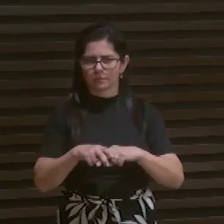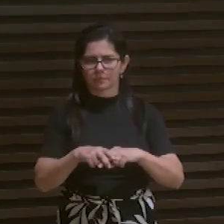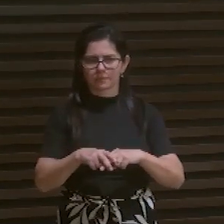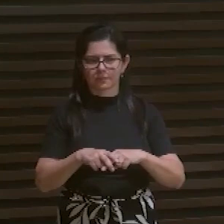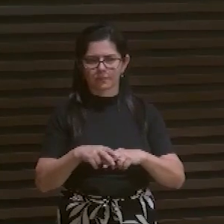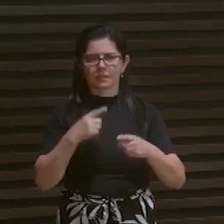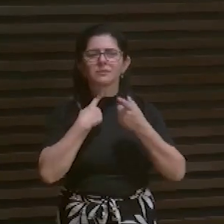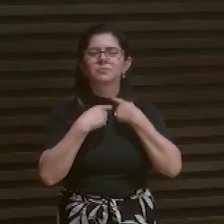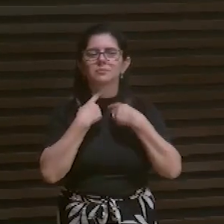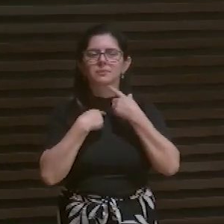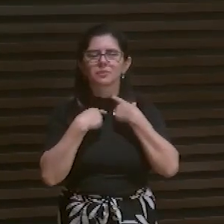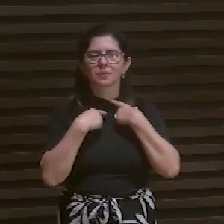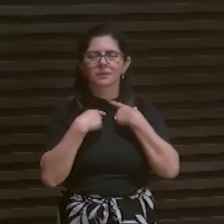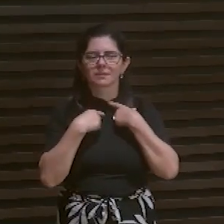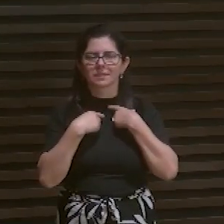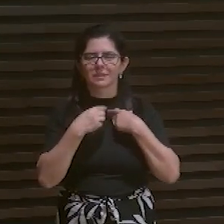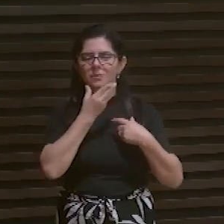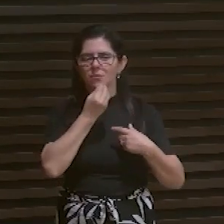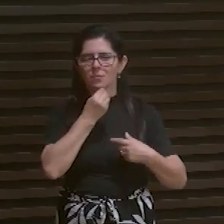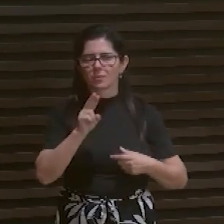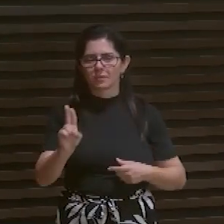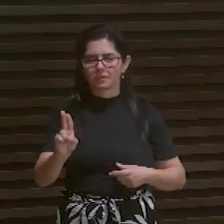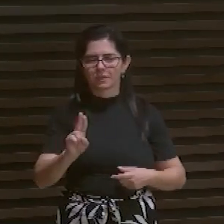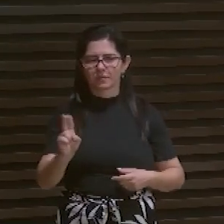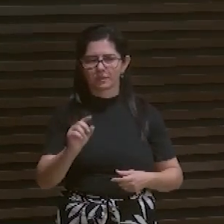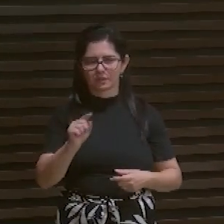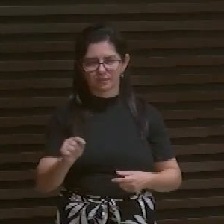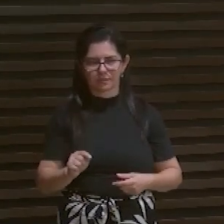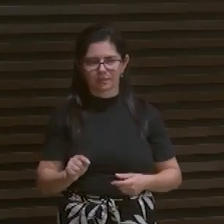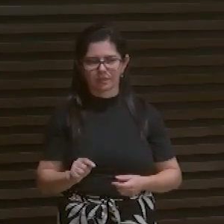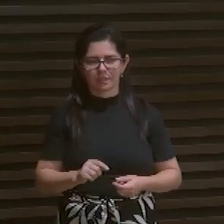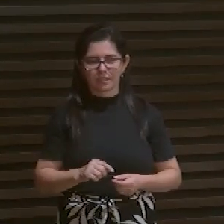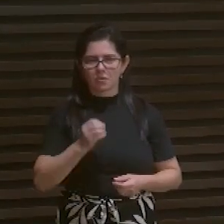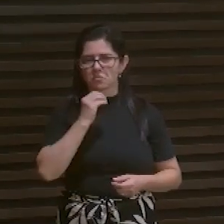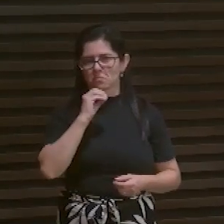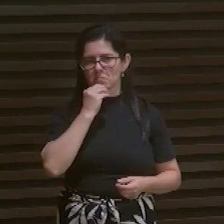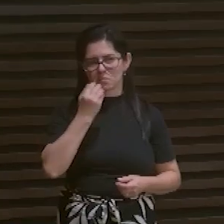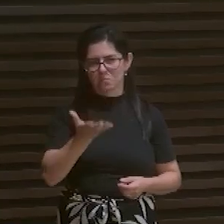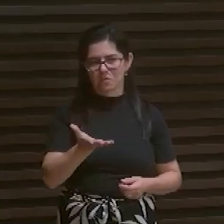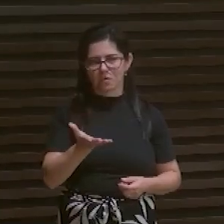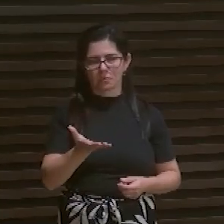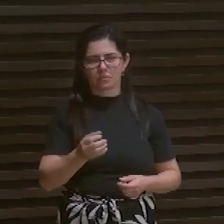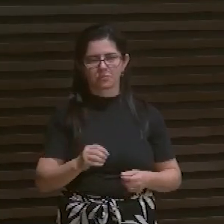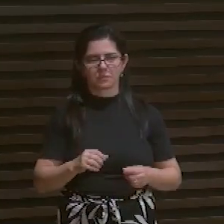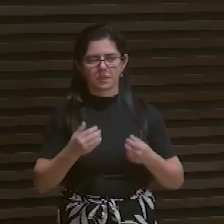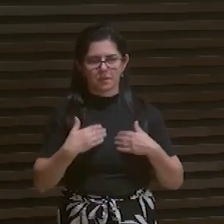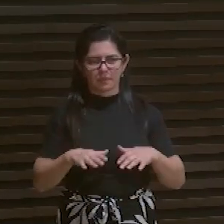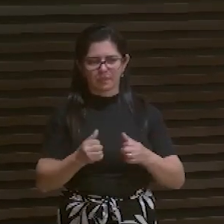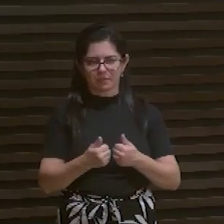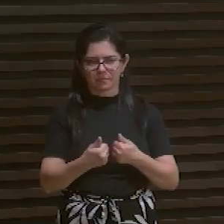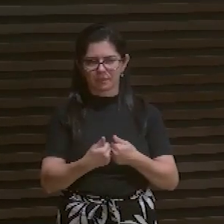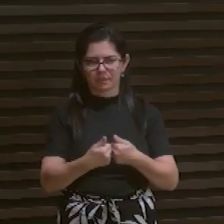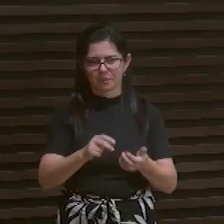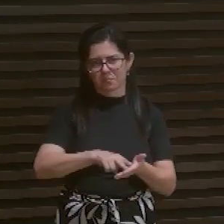A obra dele, o resultado da obra dele era boa, né? Que a arca não caísse no chão. Mas a obra que ele realizou não